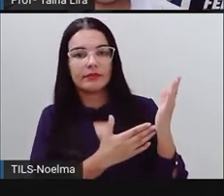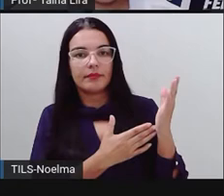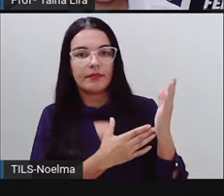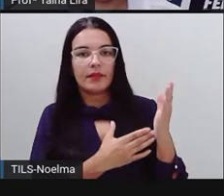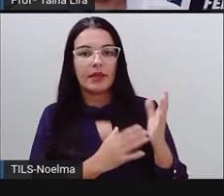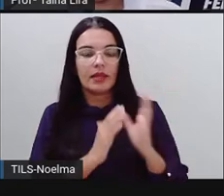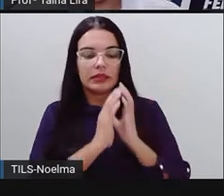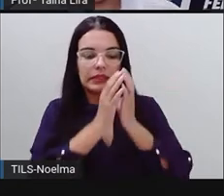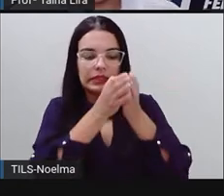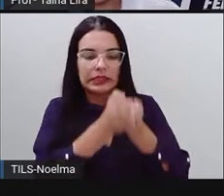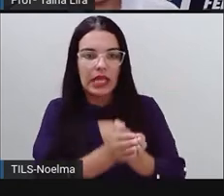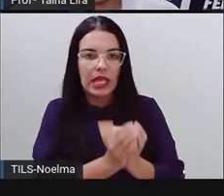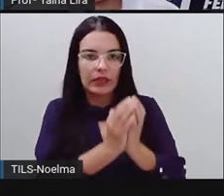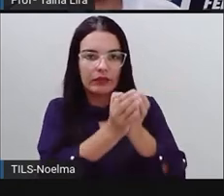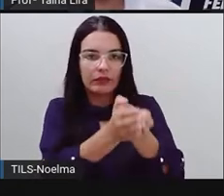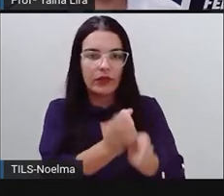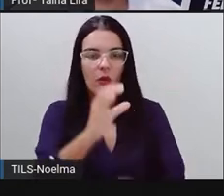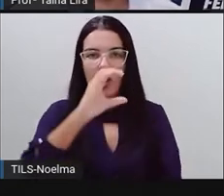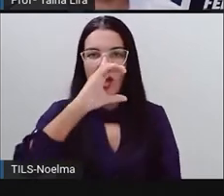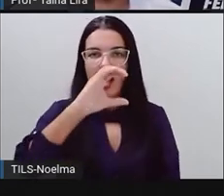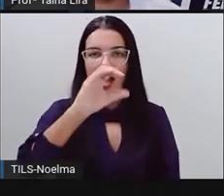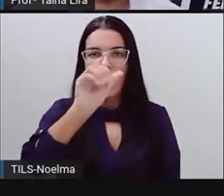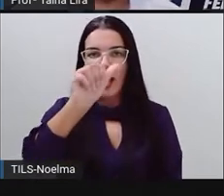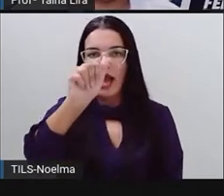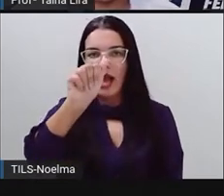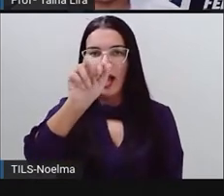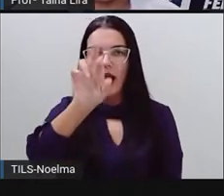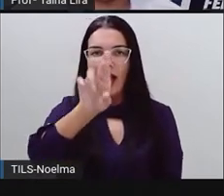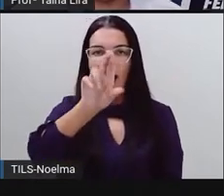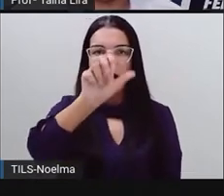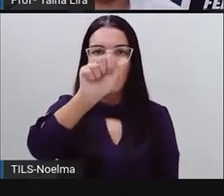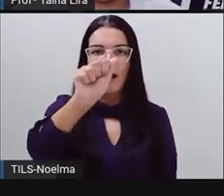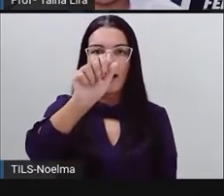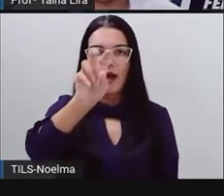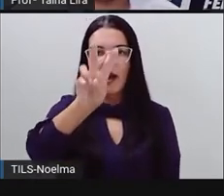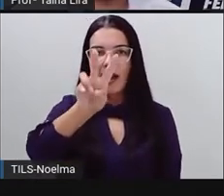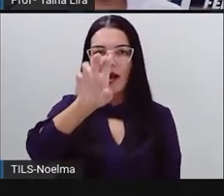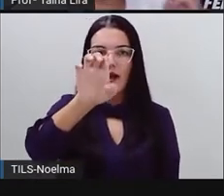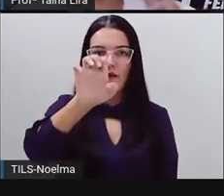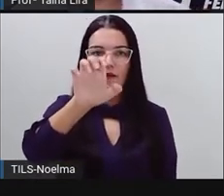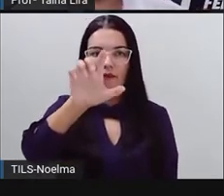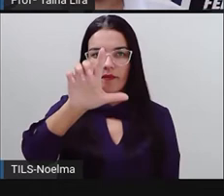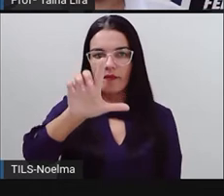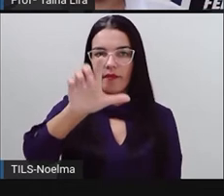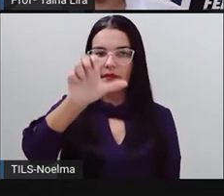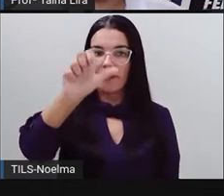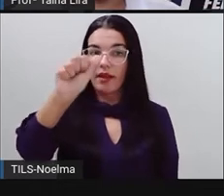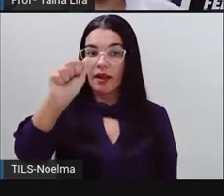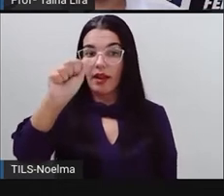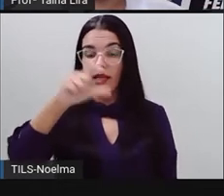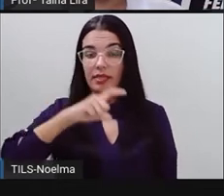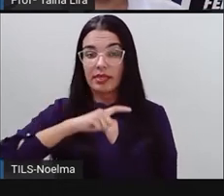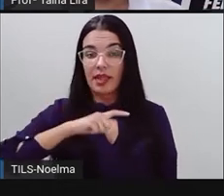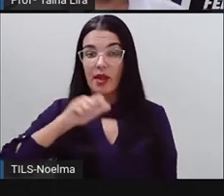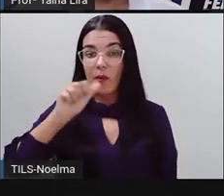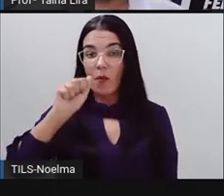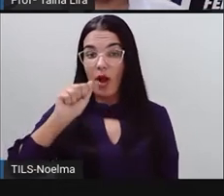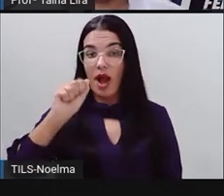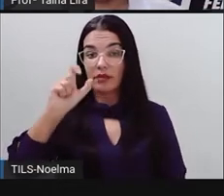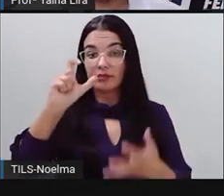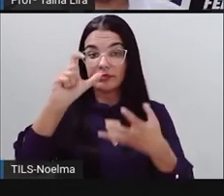na palavra Caravela eu tenho aqui ó o aparecendo em três sílabas ó